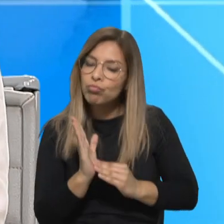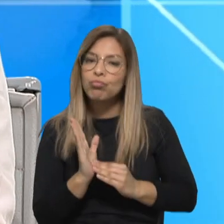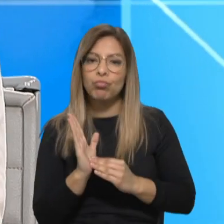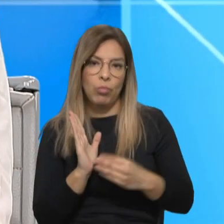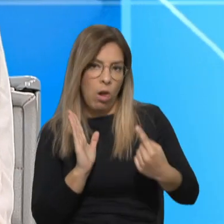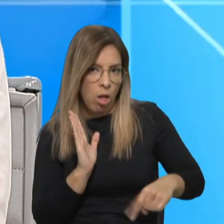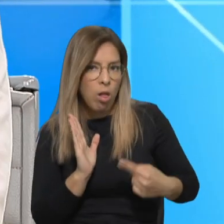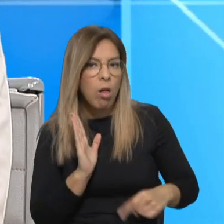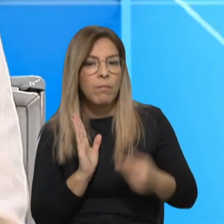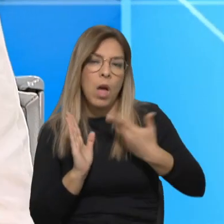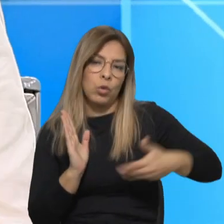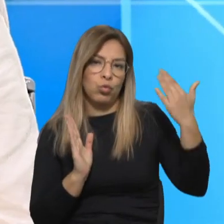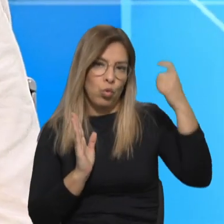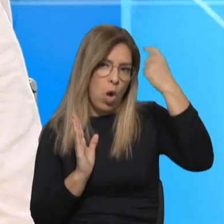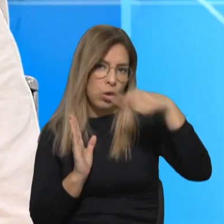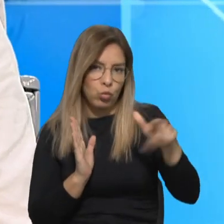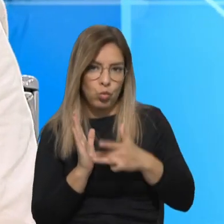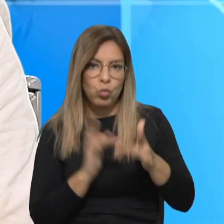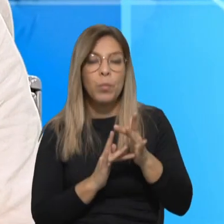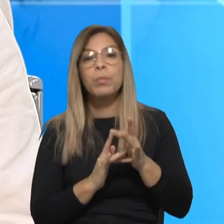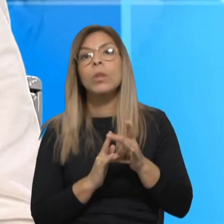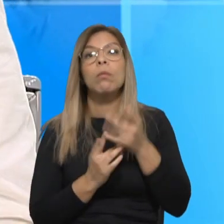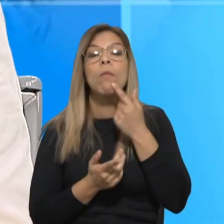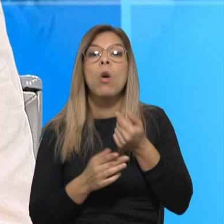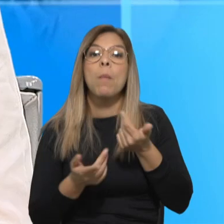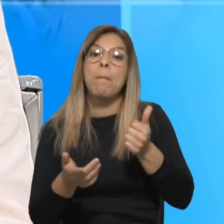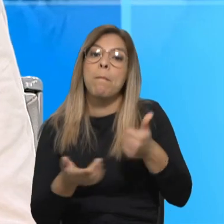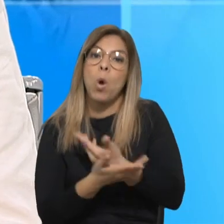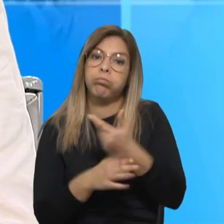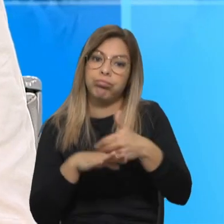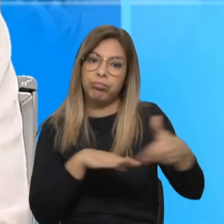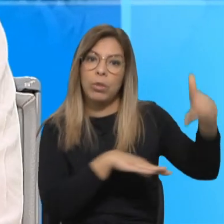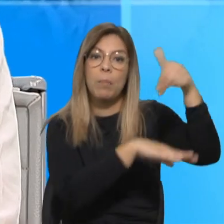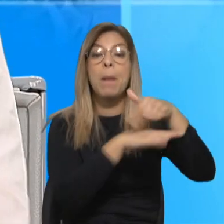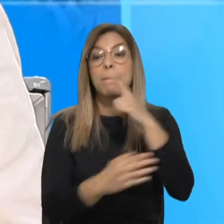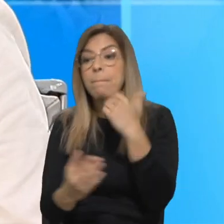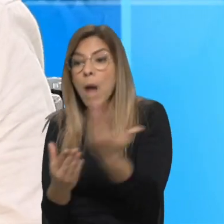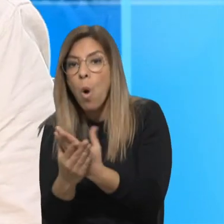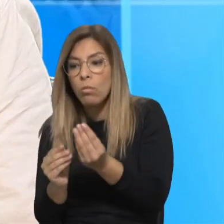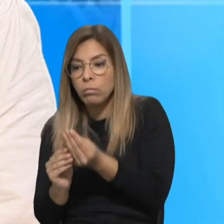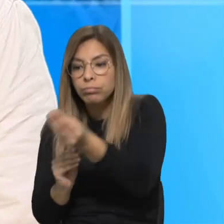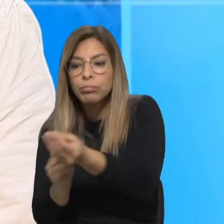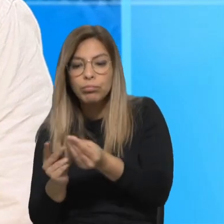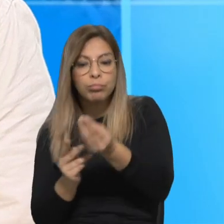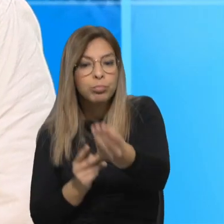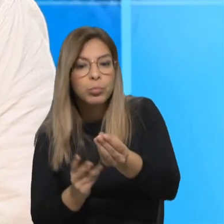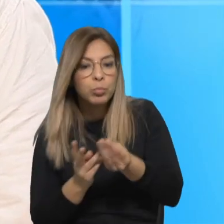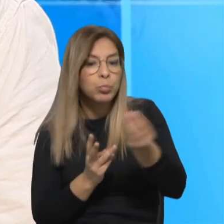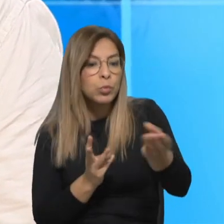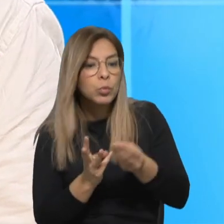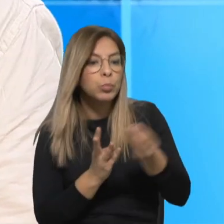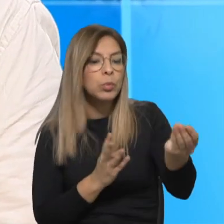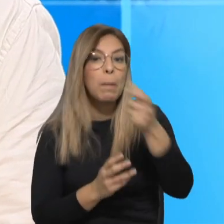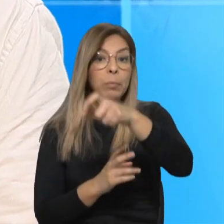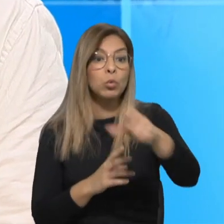acerca da morte e da ressurreição, encontram-se no pão, na partilha do pão, em Emaús, e eles regressam a Jerusalém. É